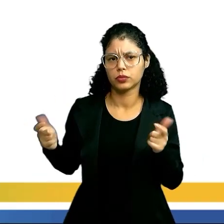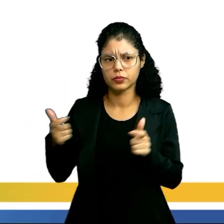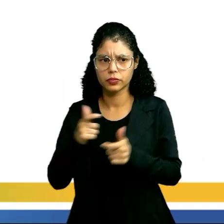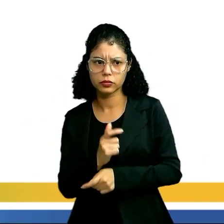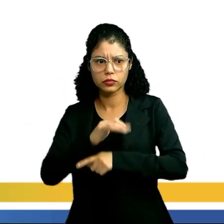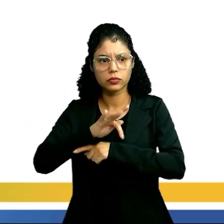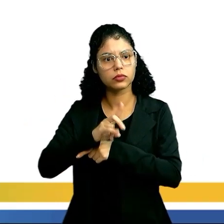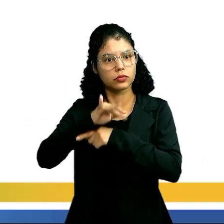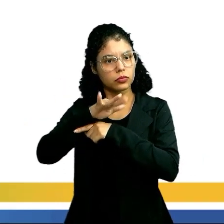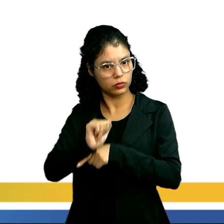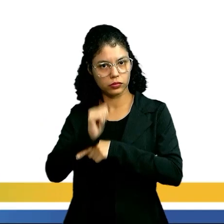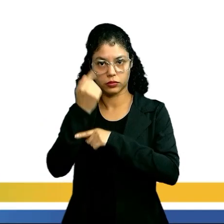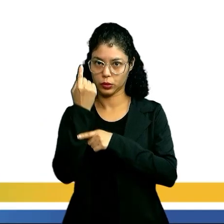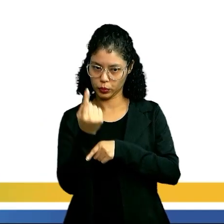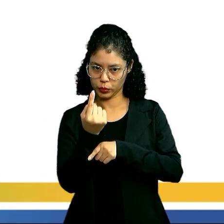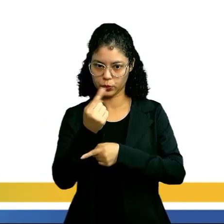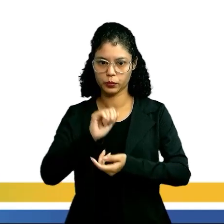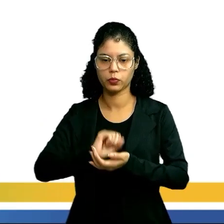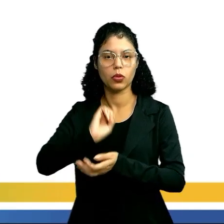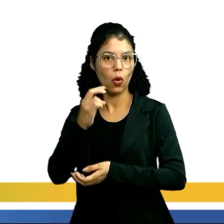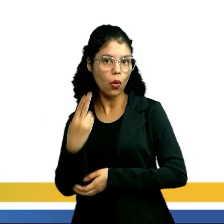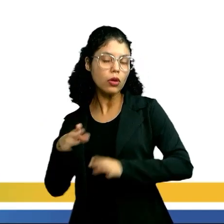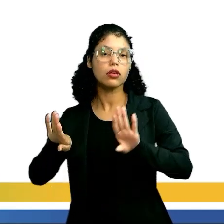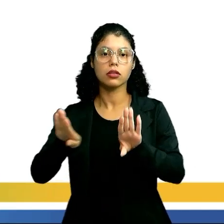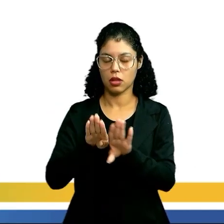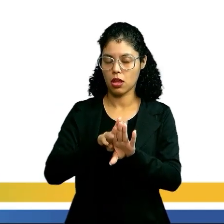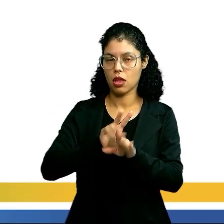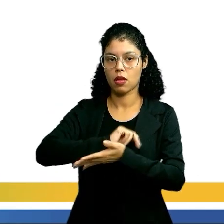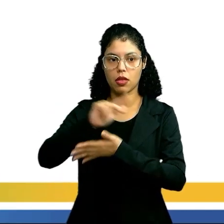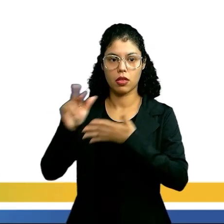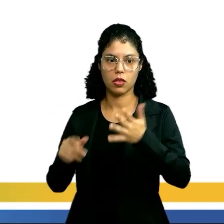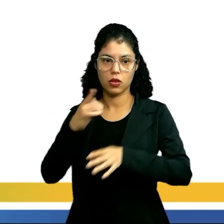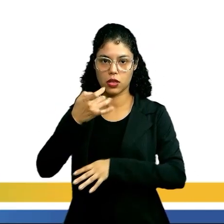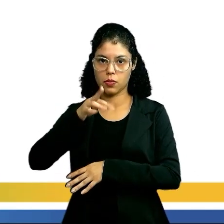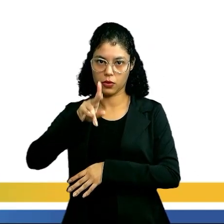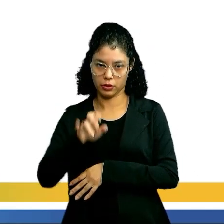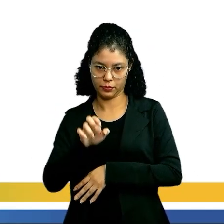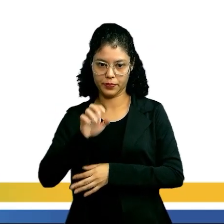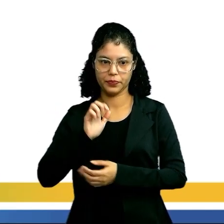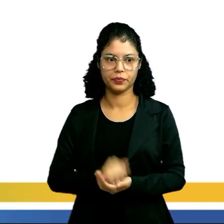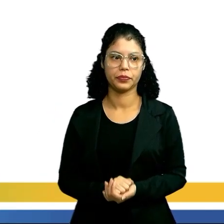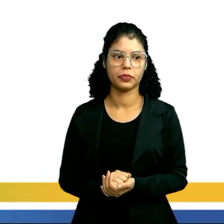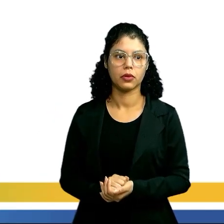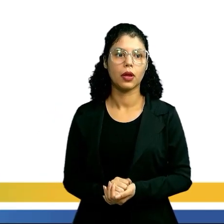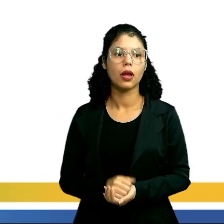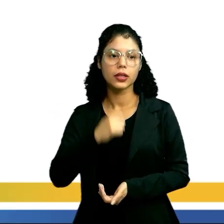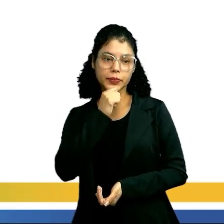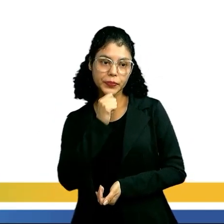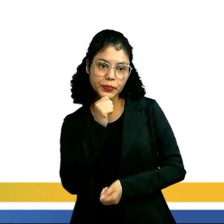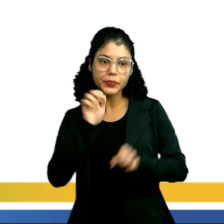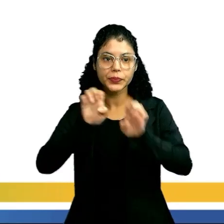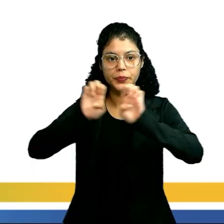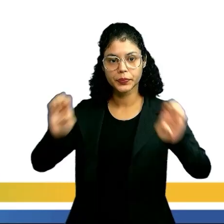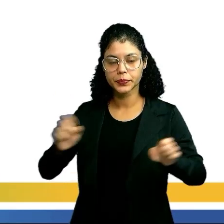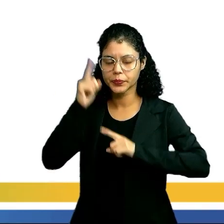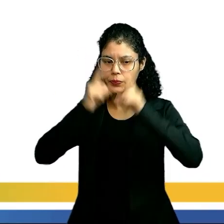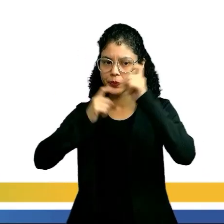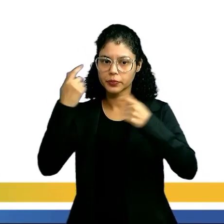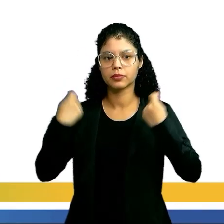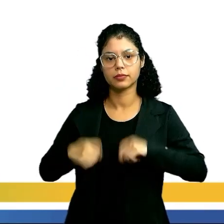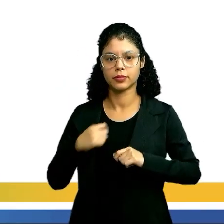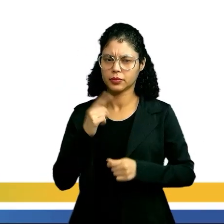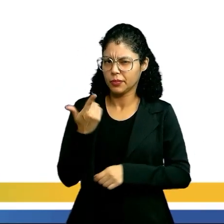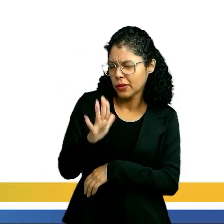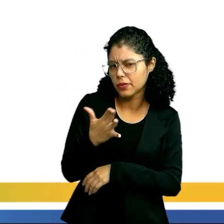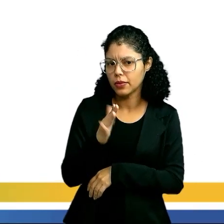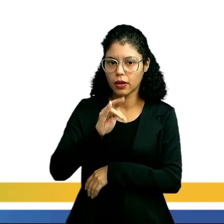igualdade e pelo menos uma incógnita, ou seja, a variável está no expoente. Para ser considerada a equação, a expressão precisa